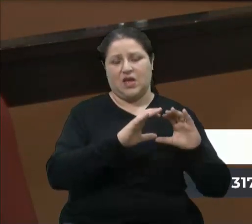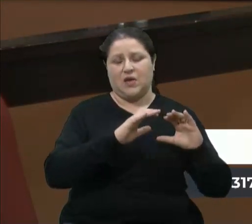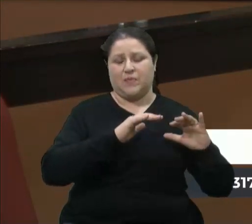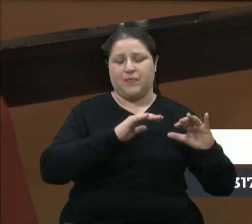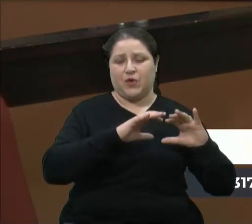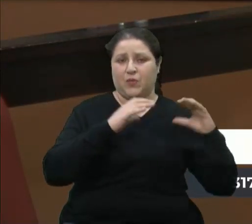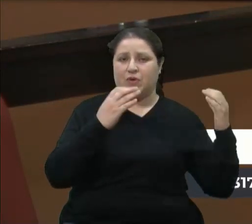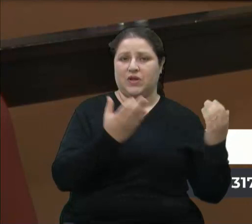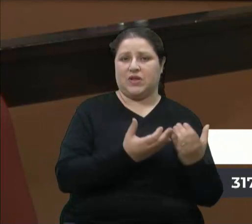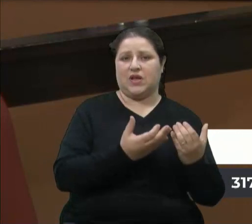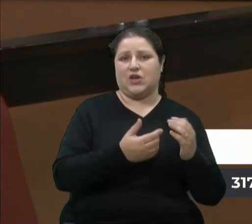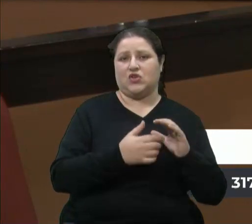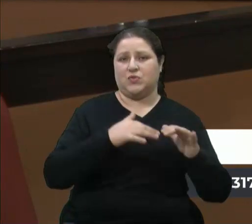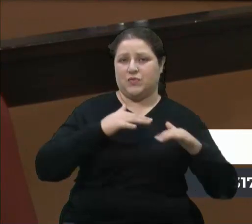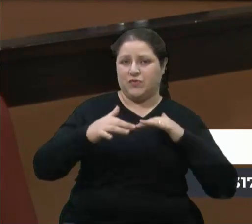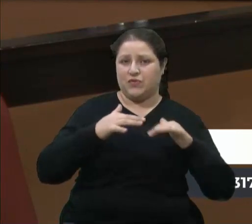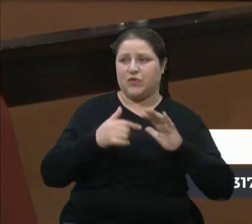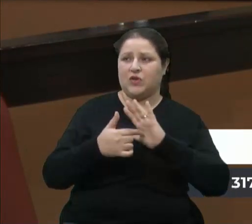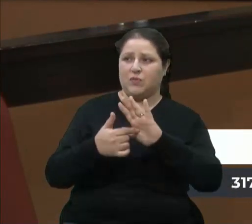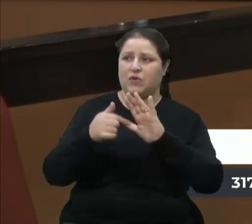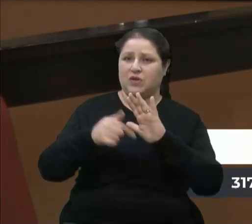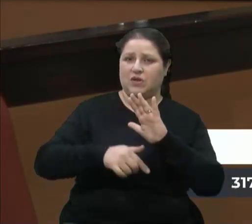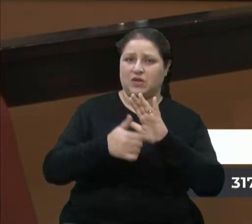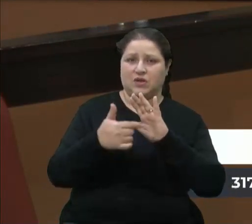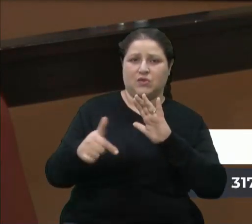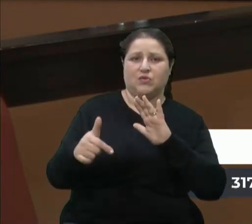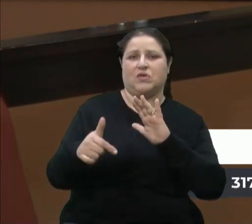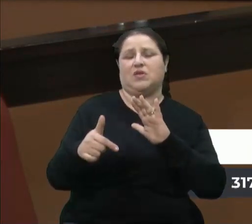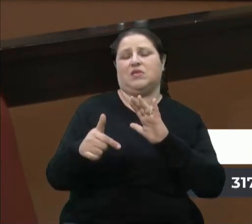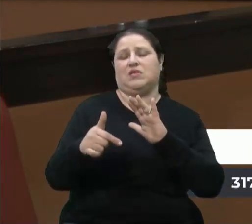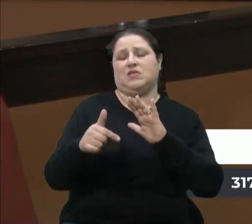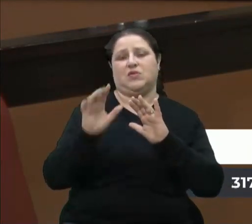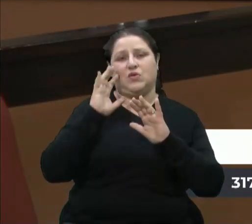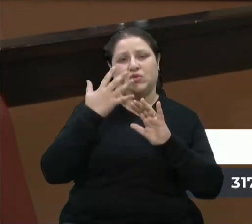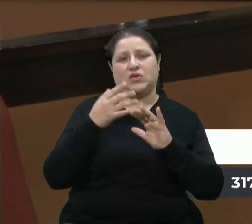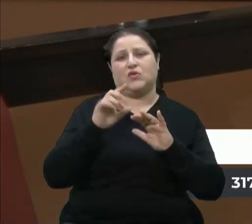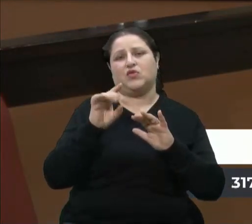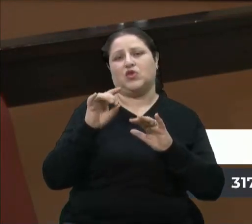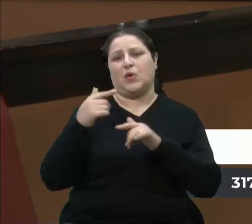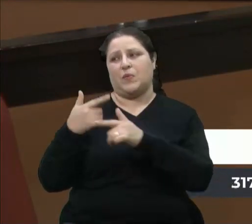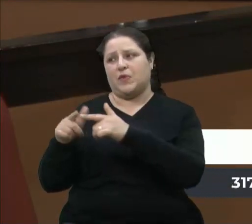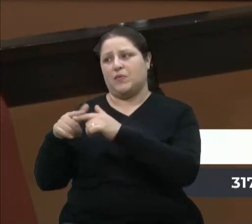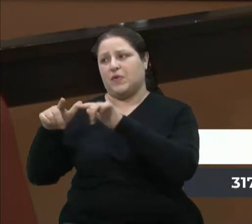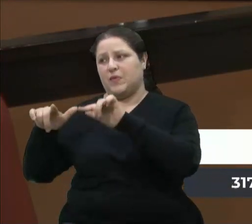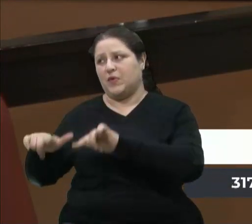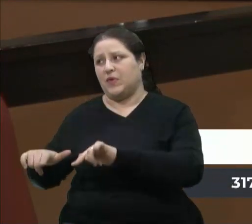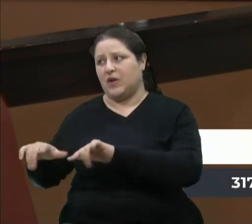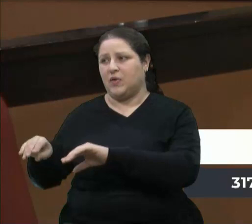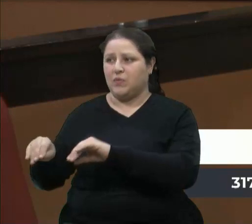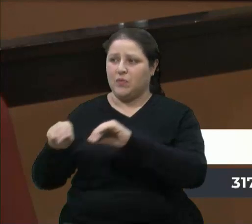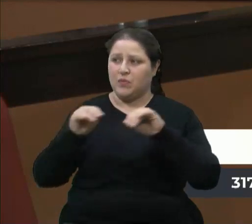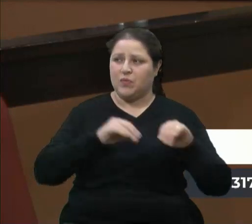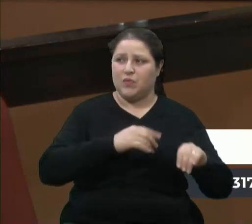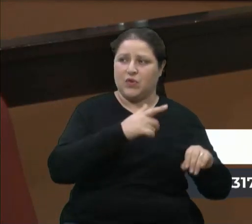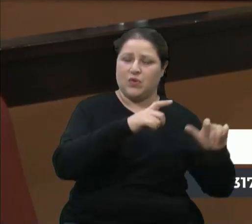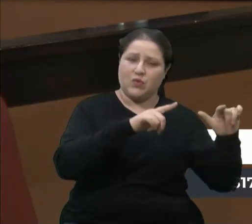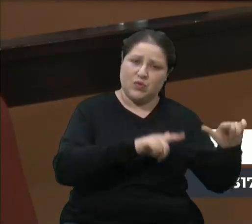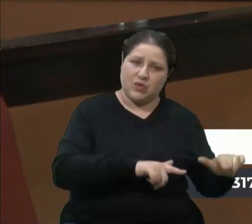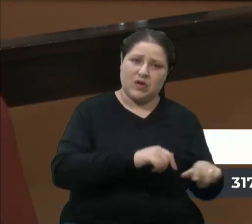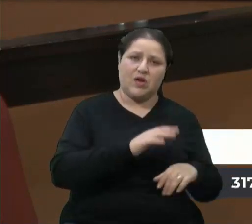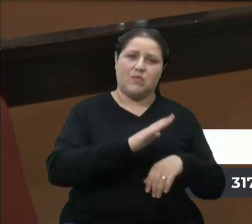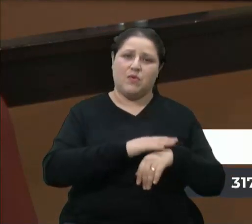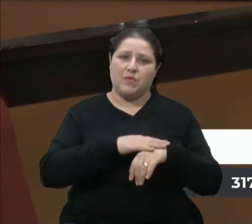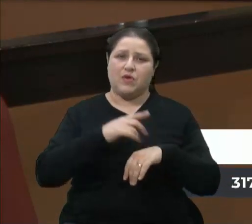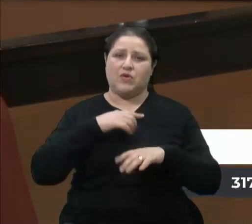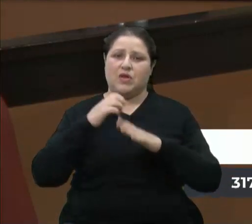era a solução, era sim trocar o problema para um outro lugar. Naquele momento, a empresa que está lá do